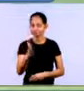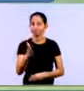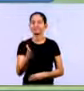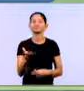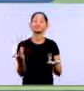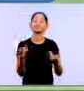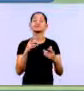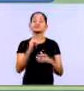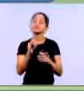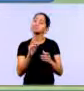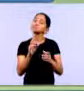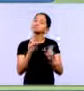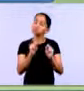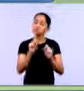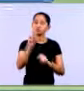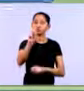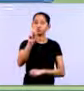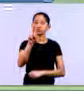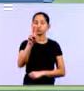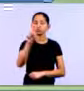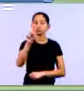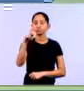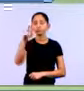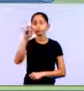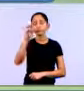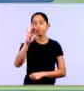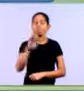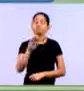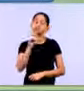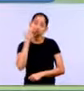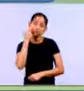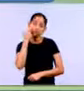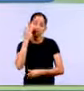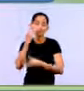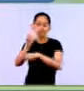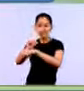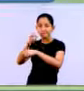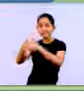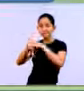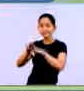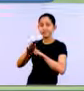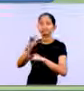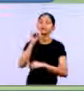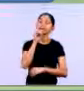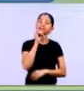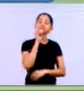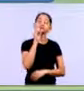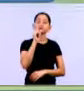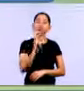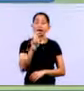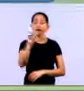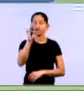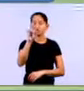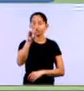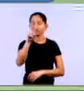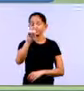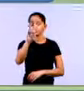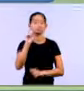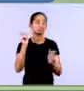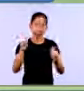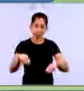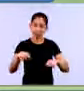pode ser suspenso e, caso não haja o pagamento, haverá uma dívida ativa. Essa dívida pode ser